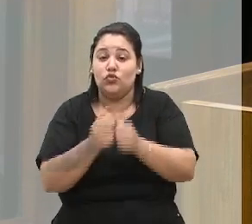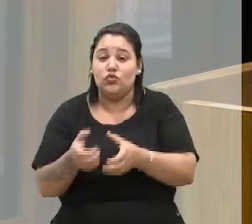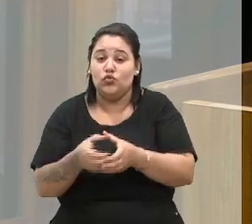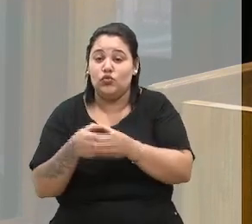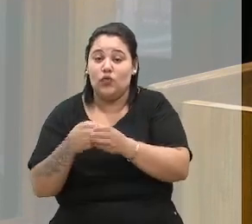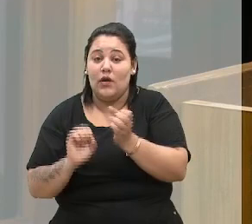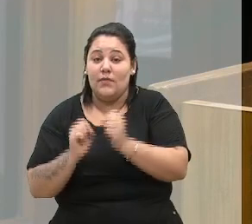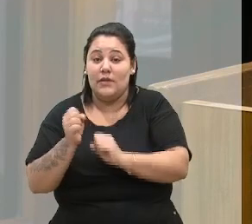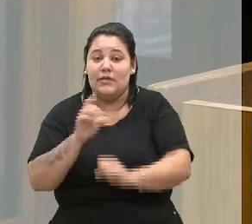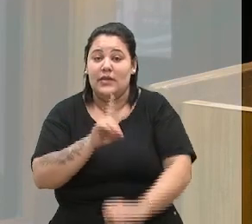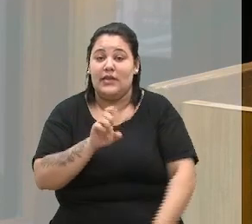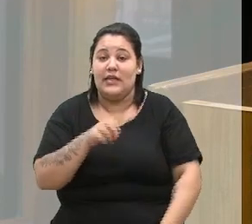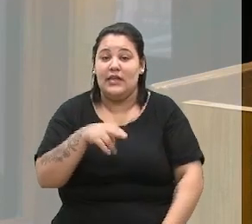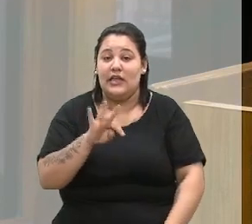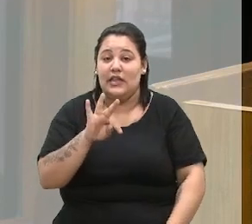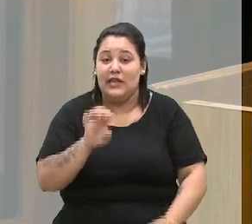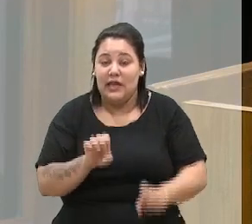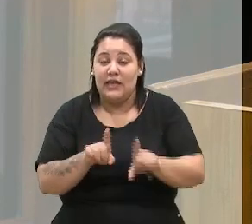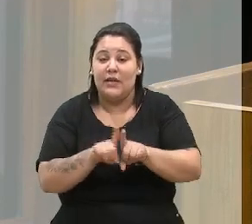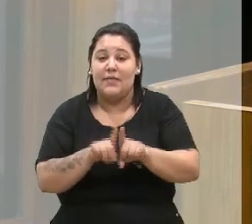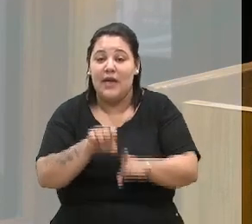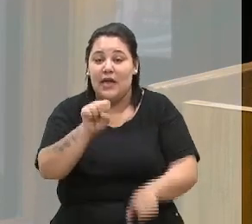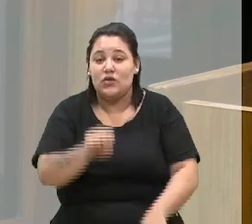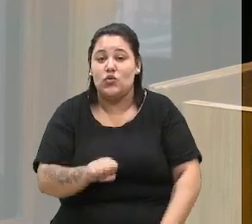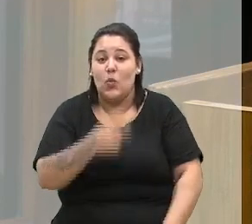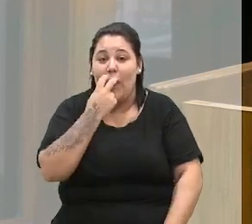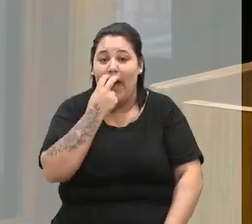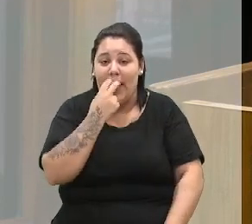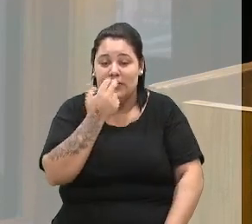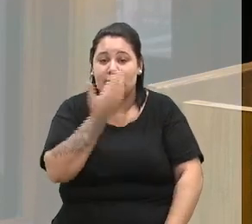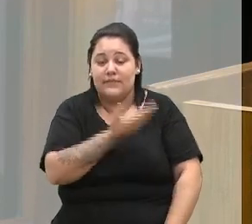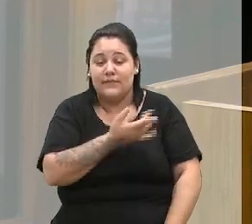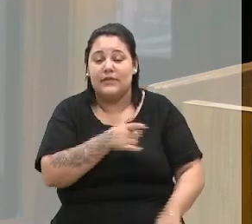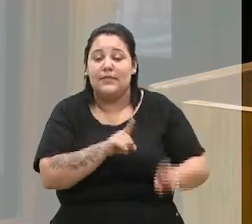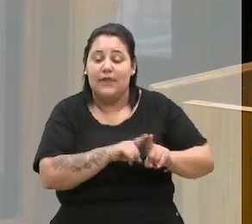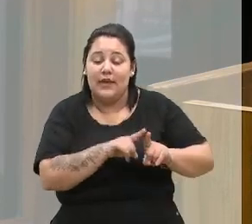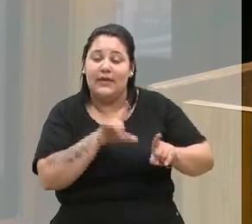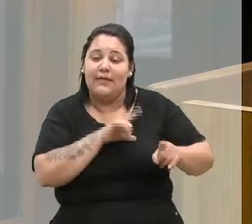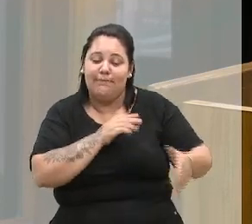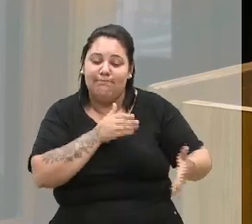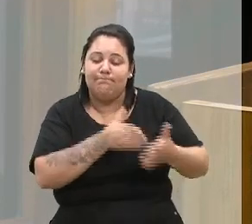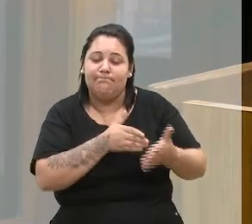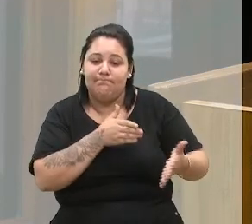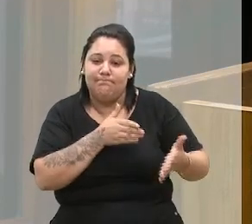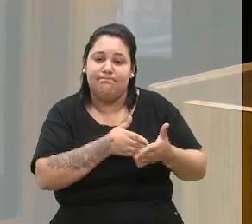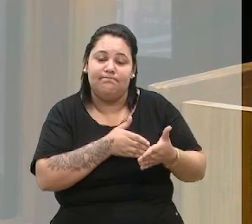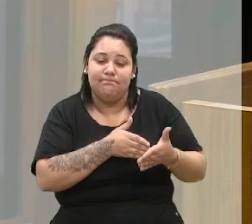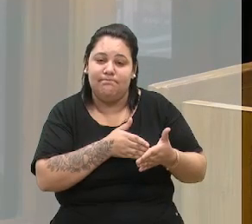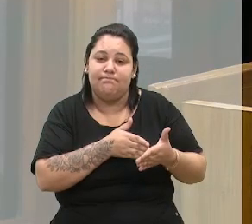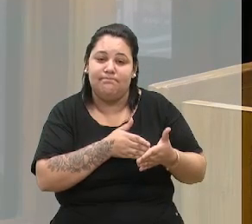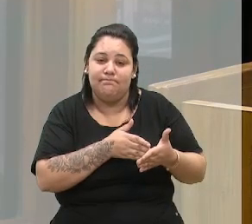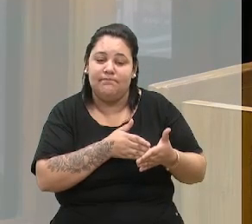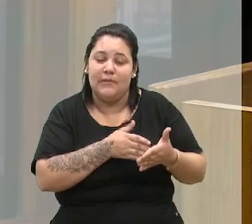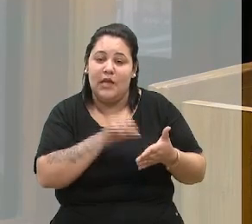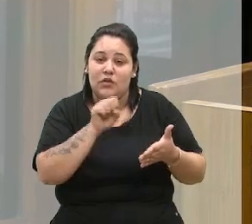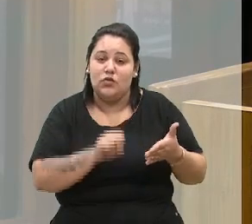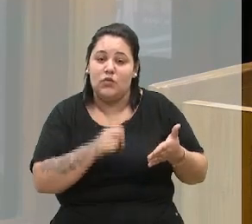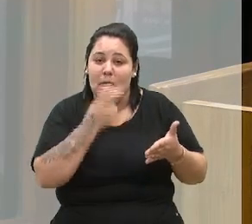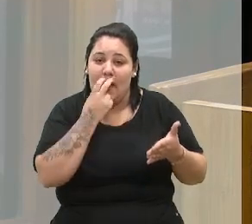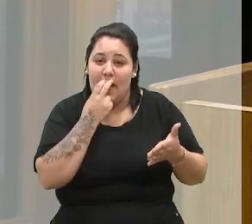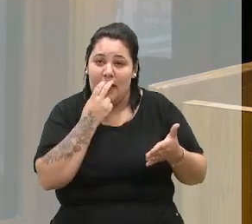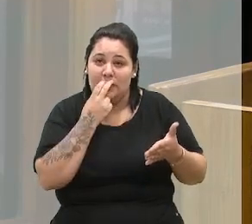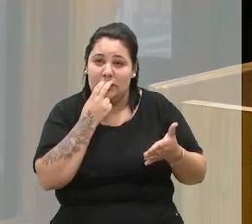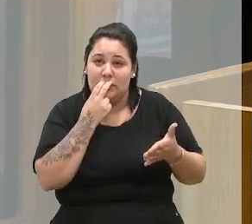a Sulgás, e esse impasse da Sulgás, esse impasse do